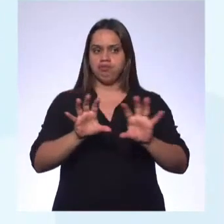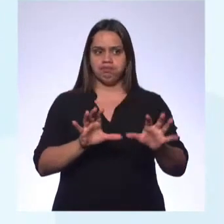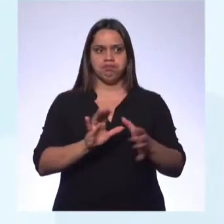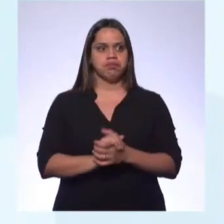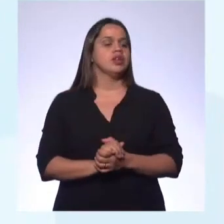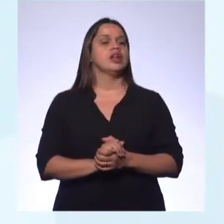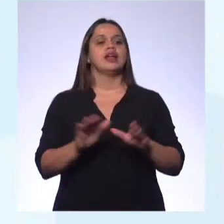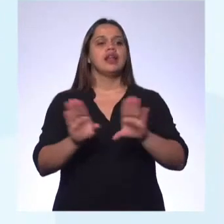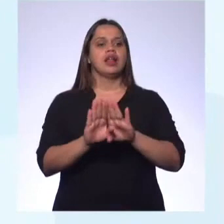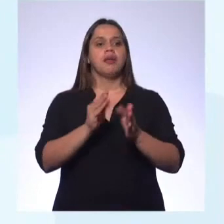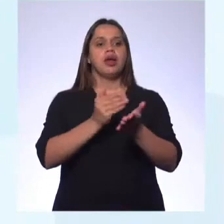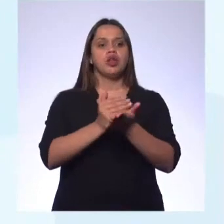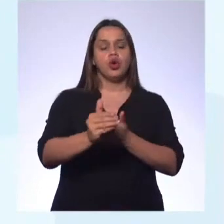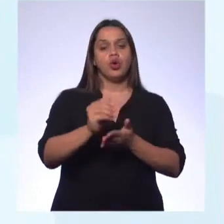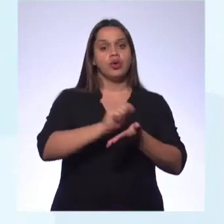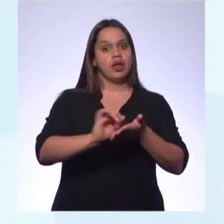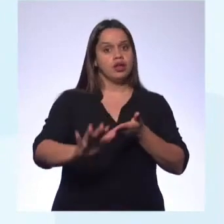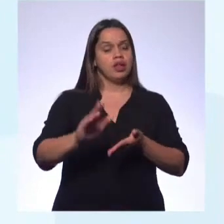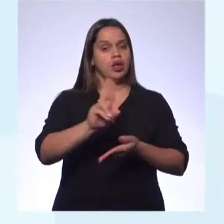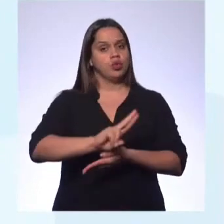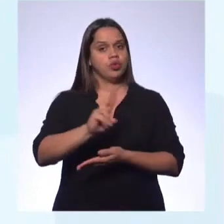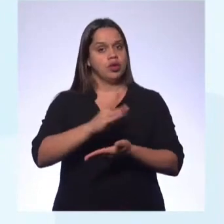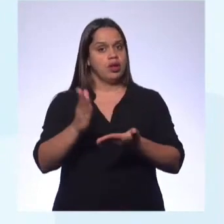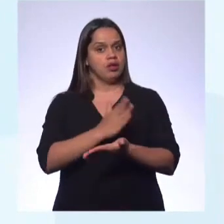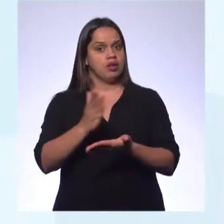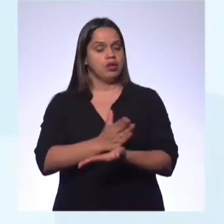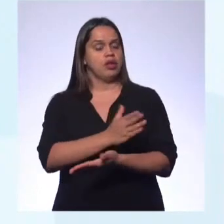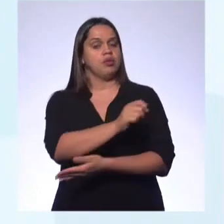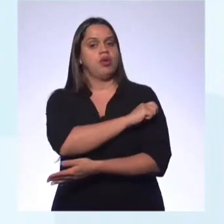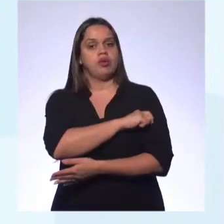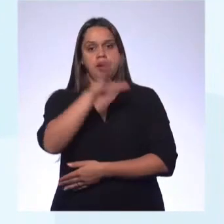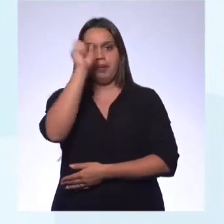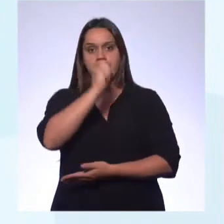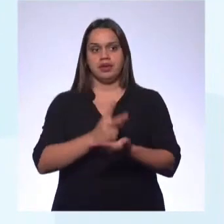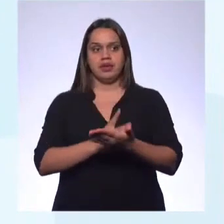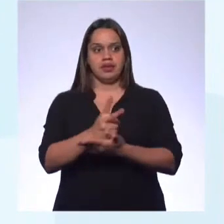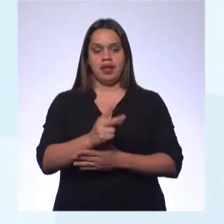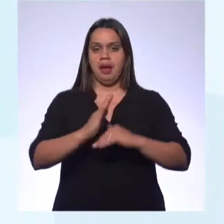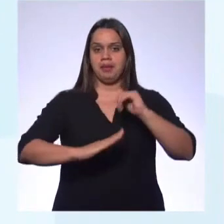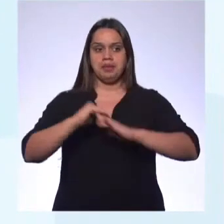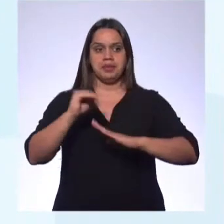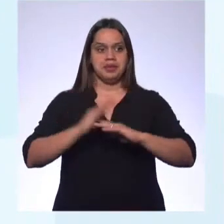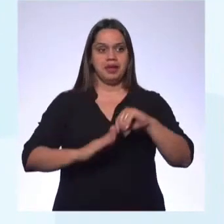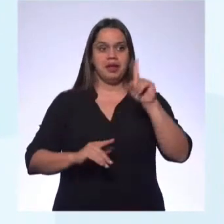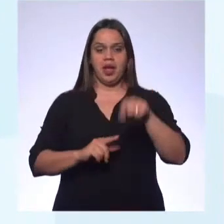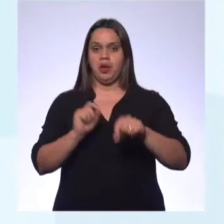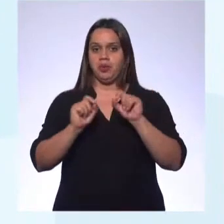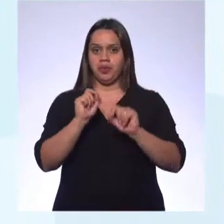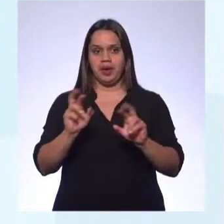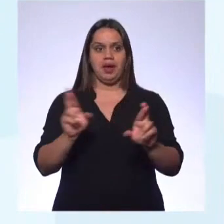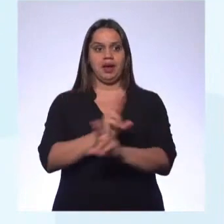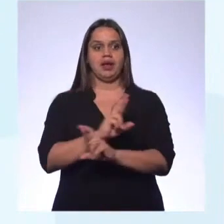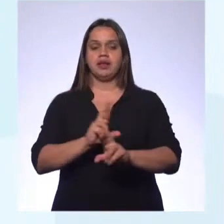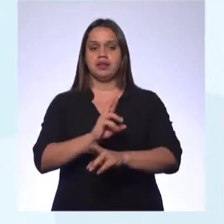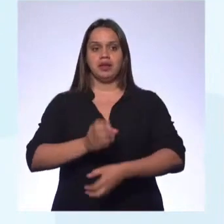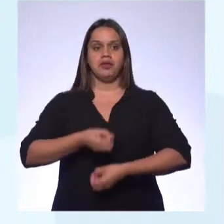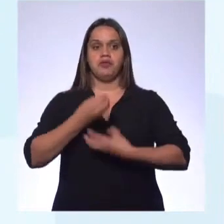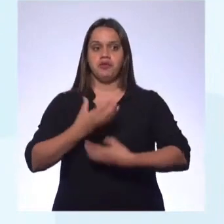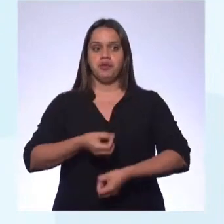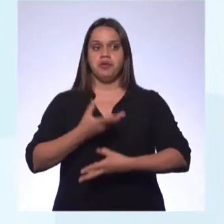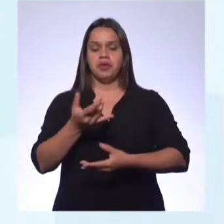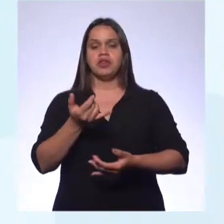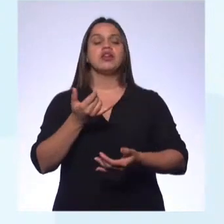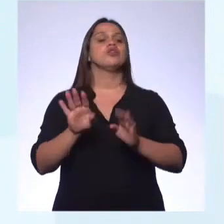situações, a partir das atividades do caderno do aluno Aprender Sempre. As habilidades: relacionar informações